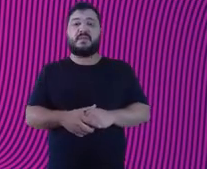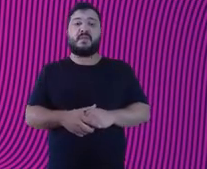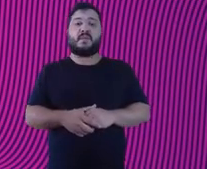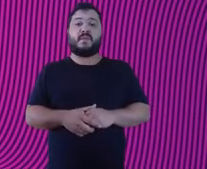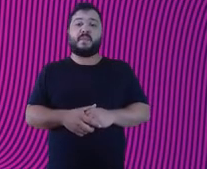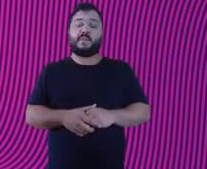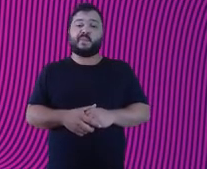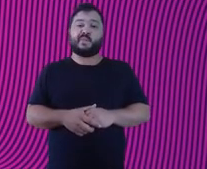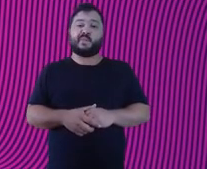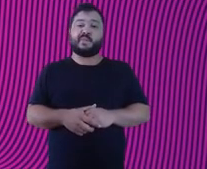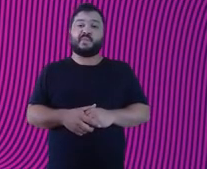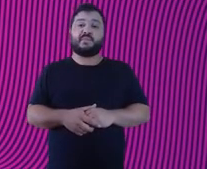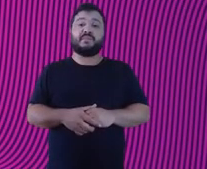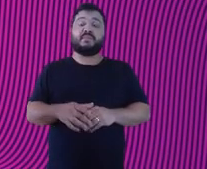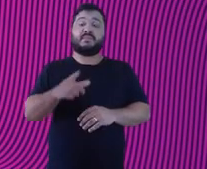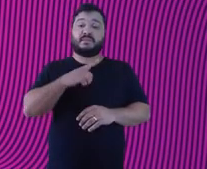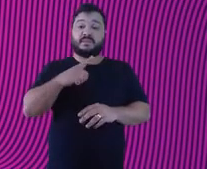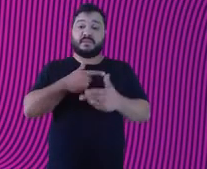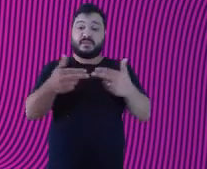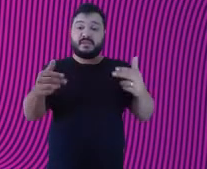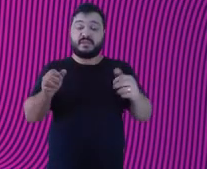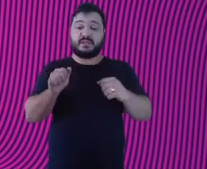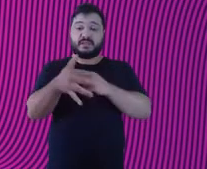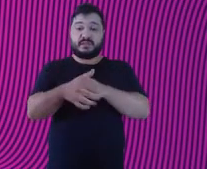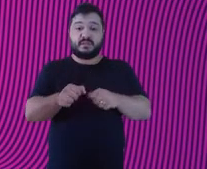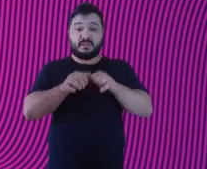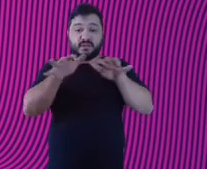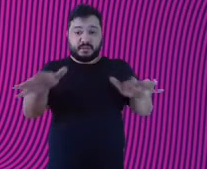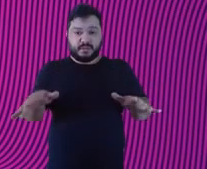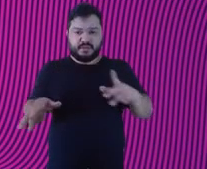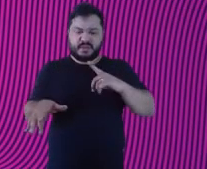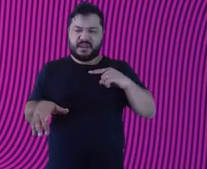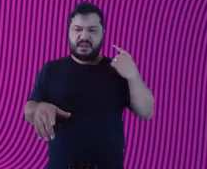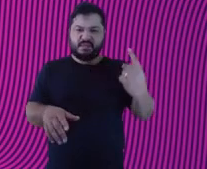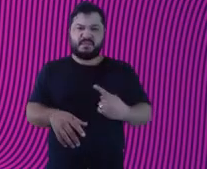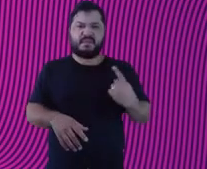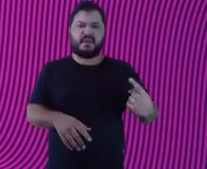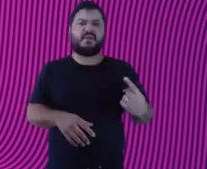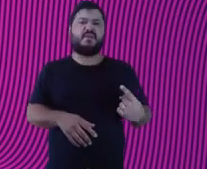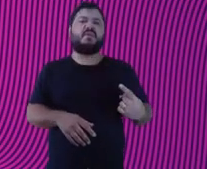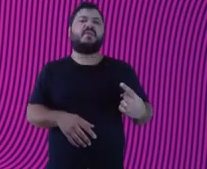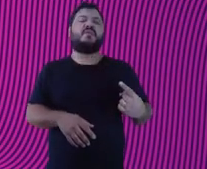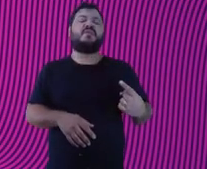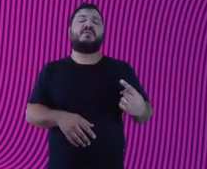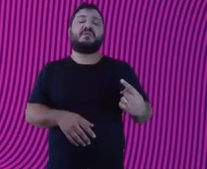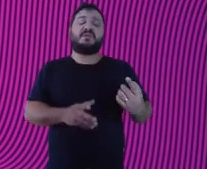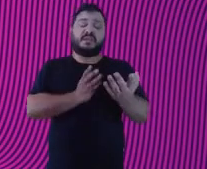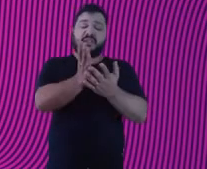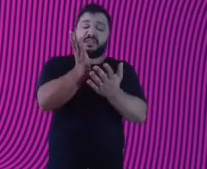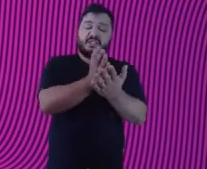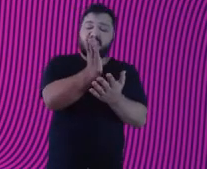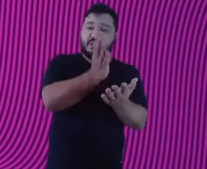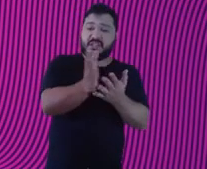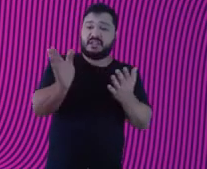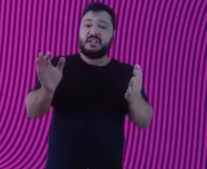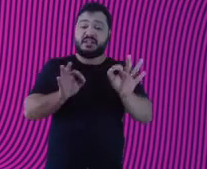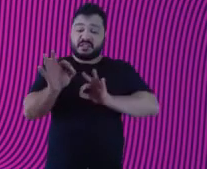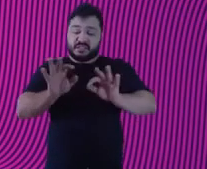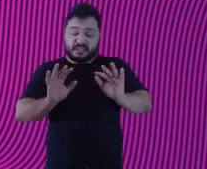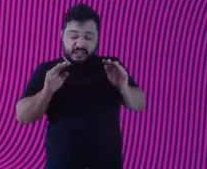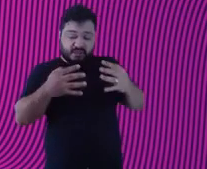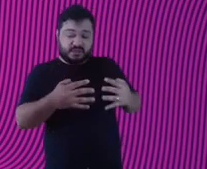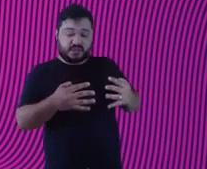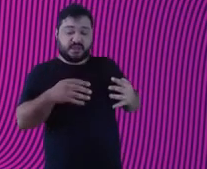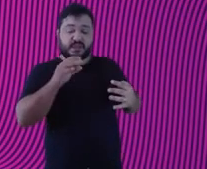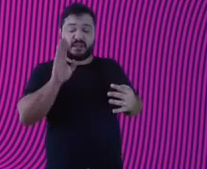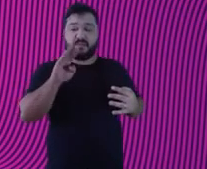acho que a gente teve essa questão da pandemia e trouxe muito para a gente até as próprias diretrizes redimensionadas do